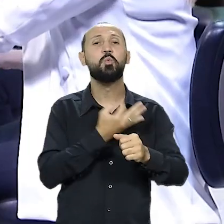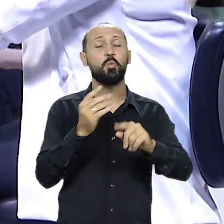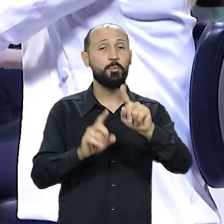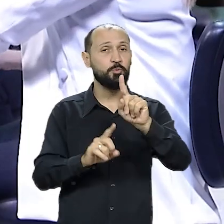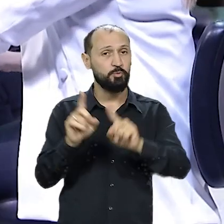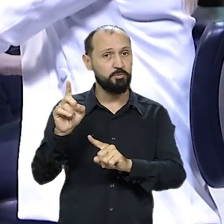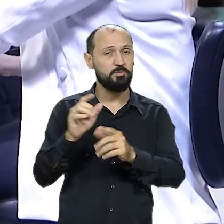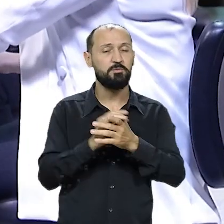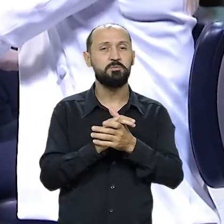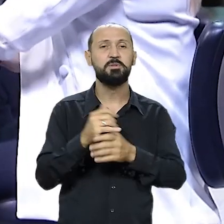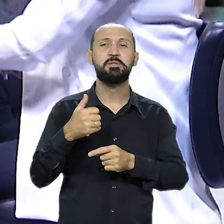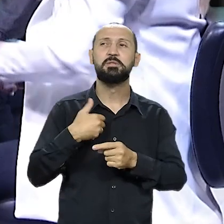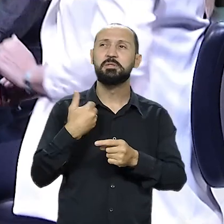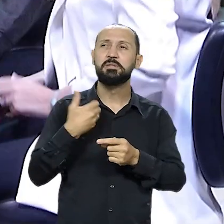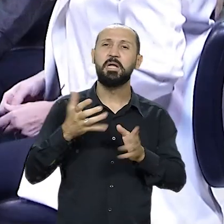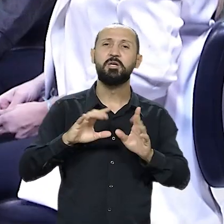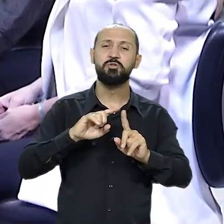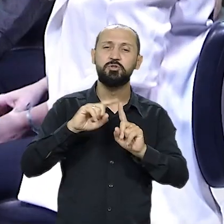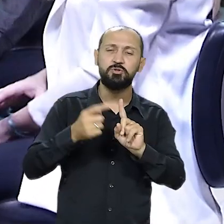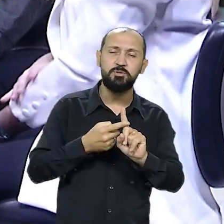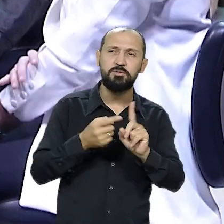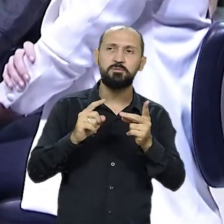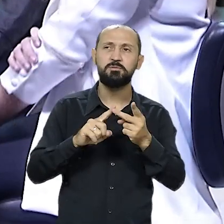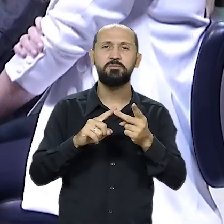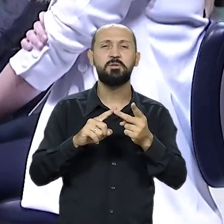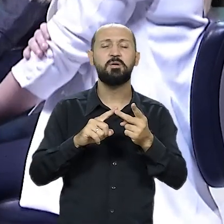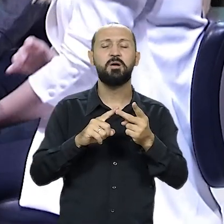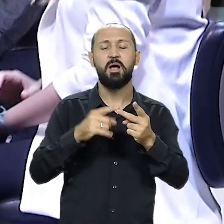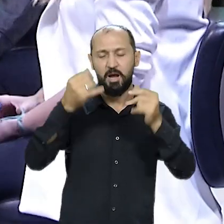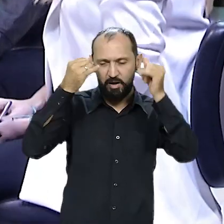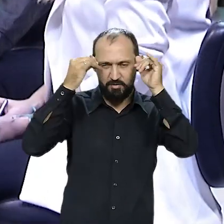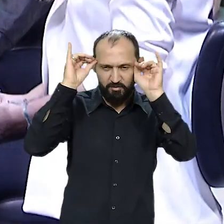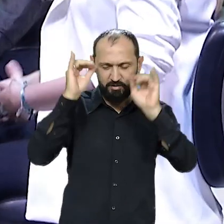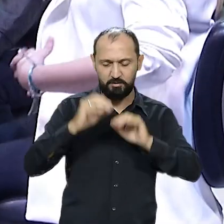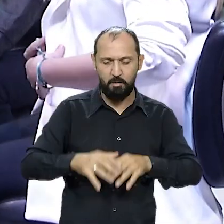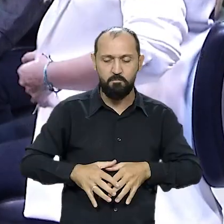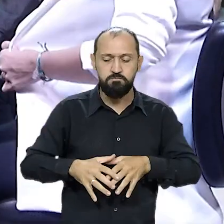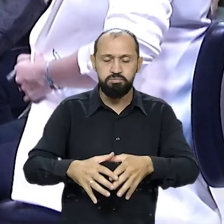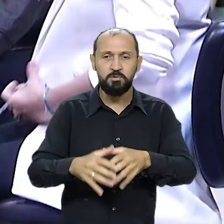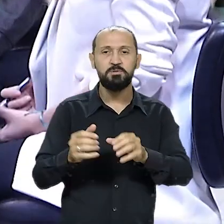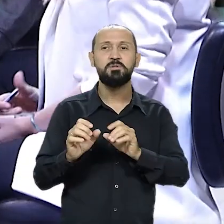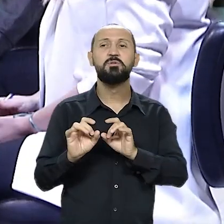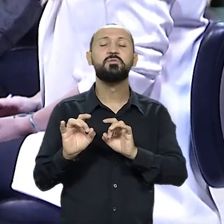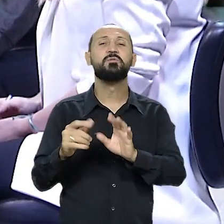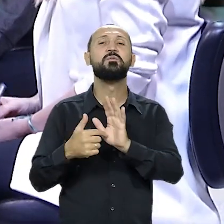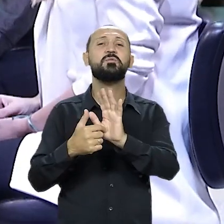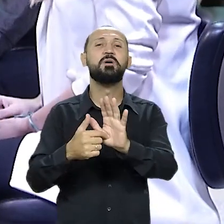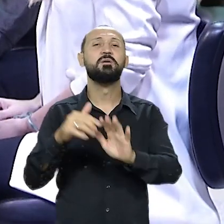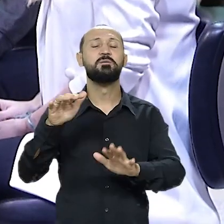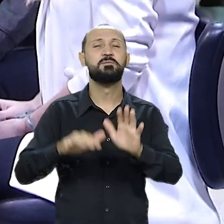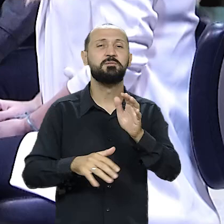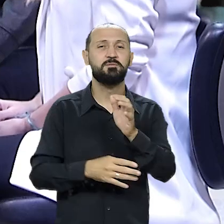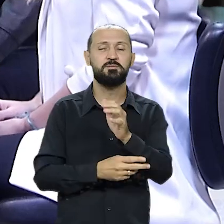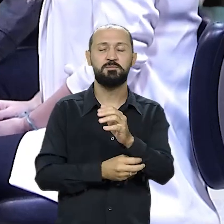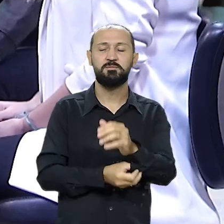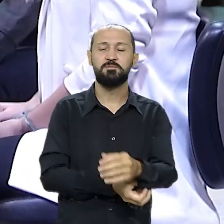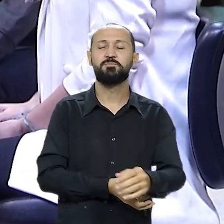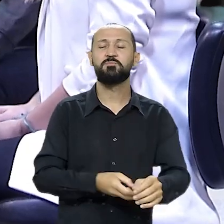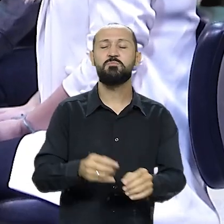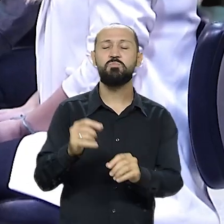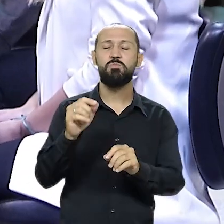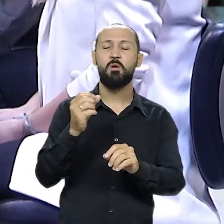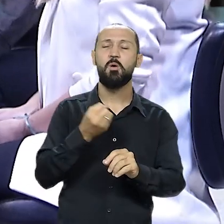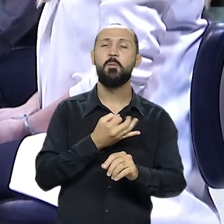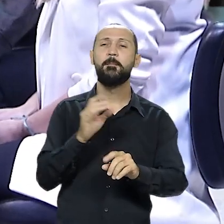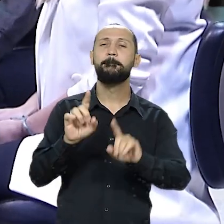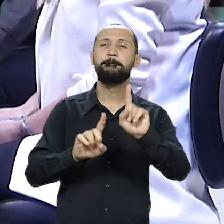tem números juntos. Então, tem idade de parto, a vaca tem que estar prenha, você não vai levar uma vaca... A média de produção também,